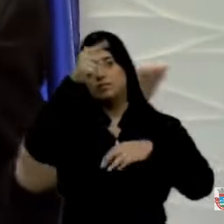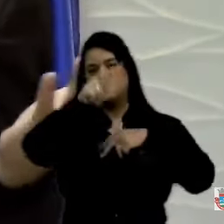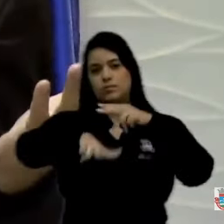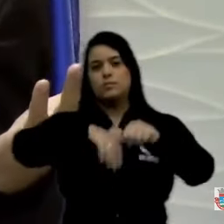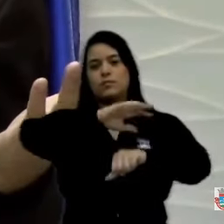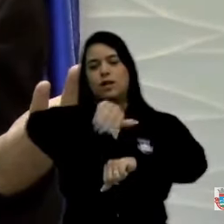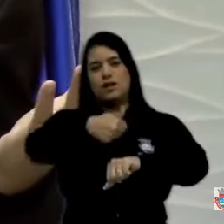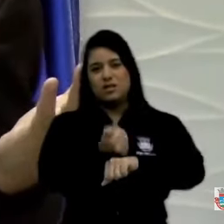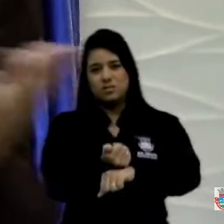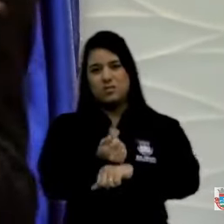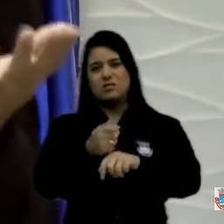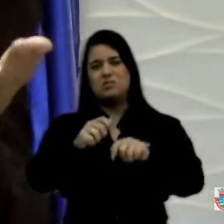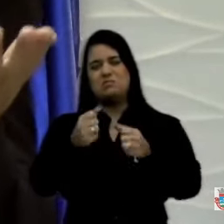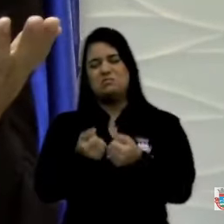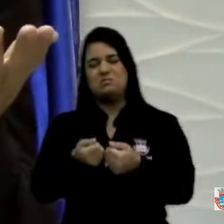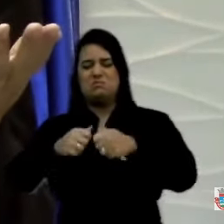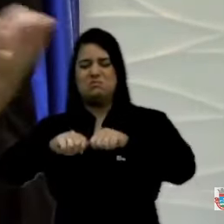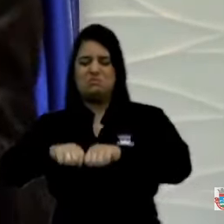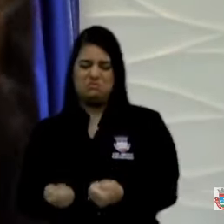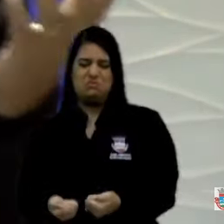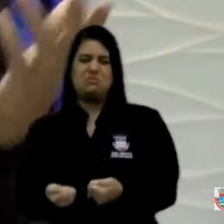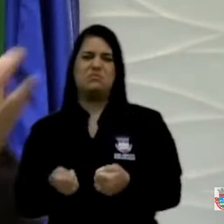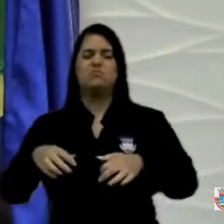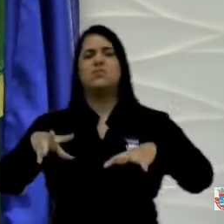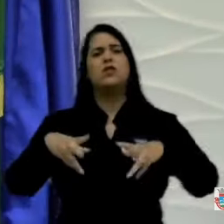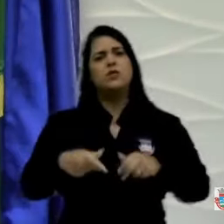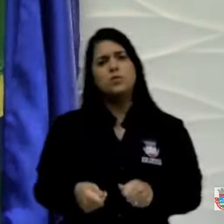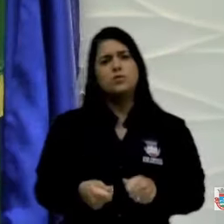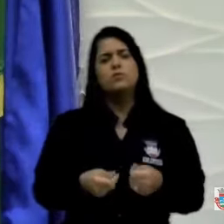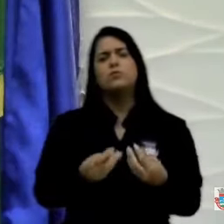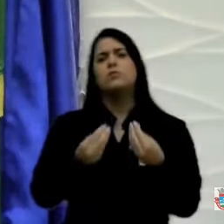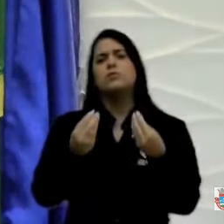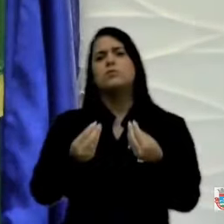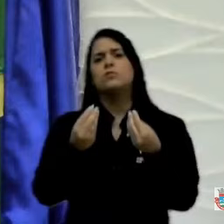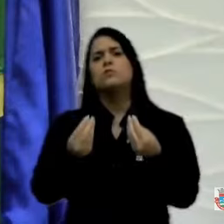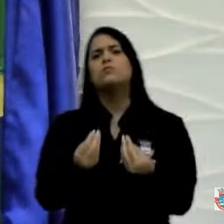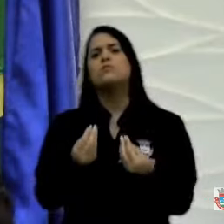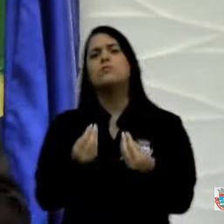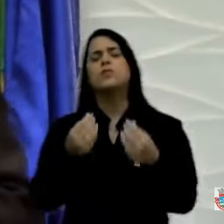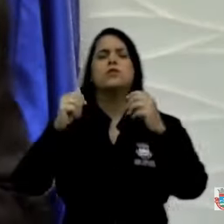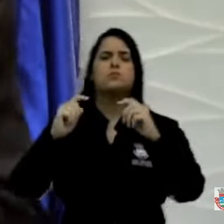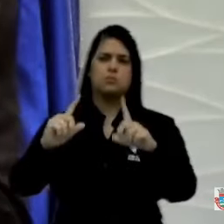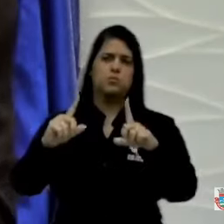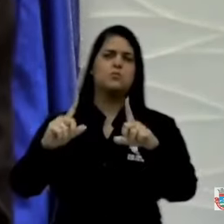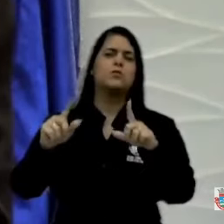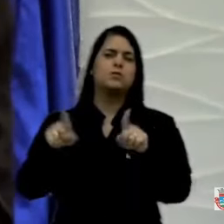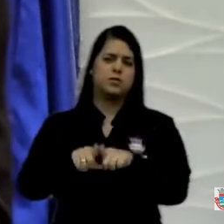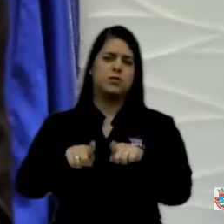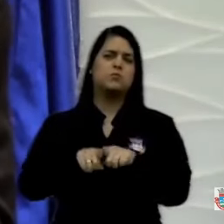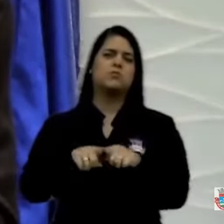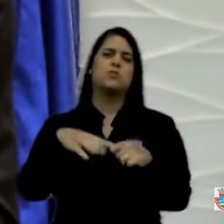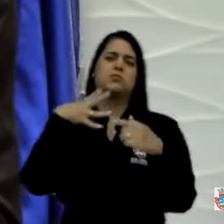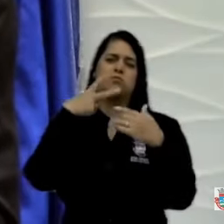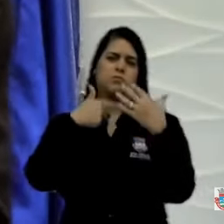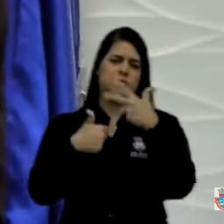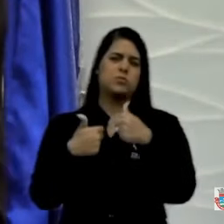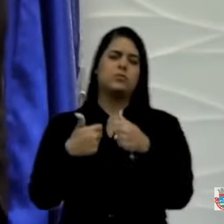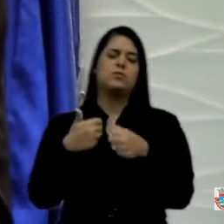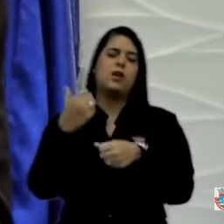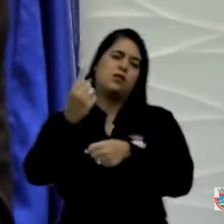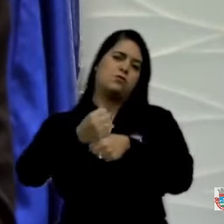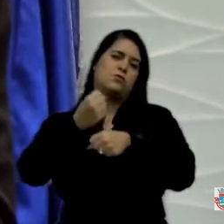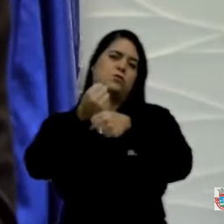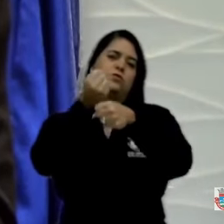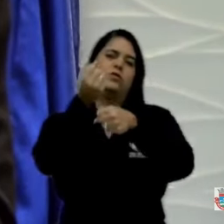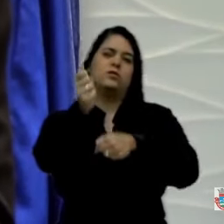praças destruídas, Padre Fera, tudo. Então, seria um slogan também aceitável: reconstruindo São